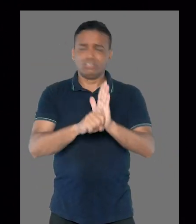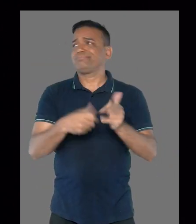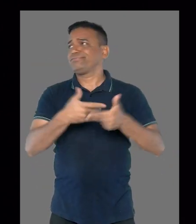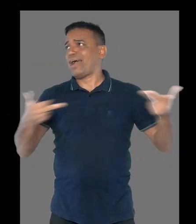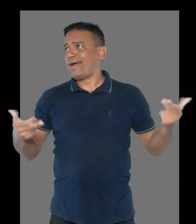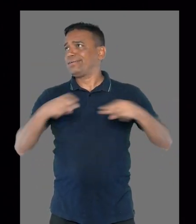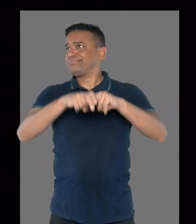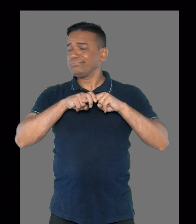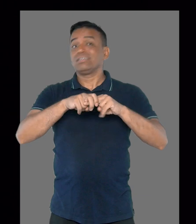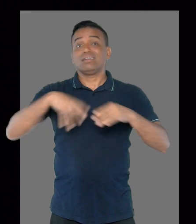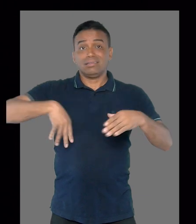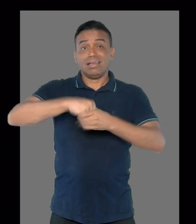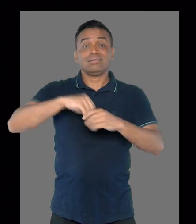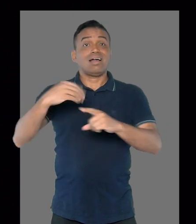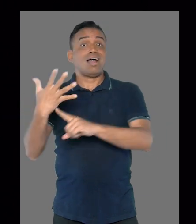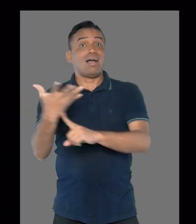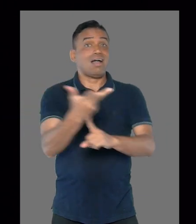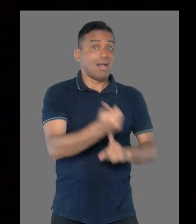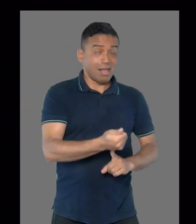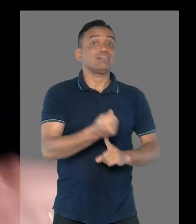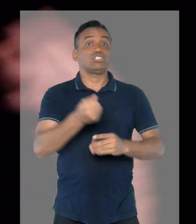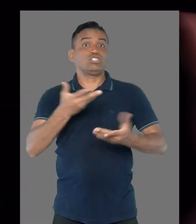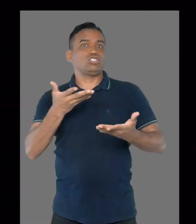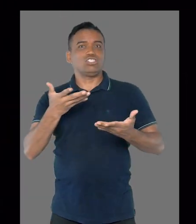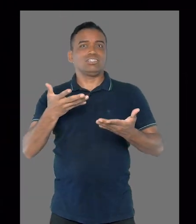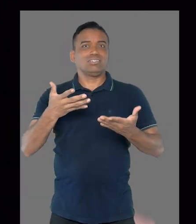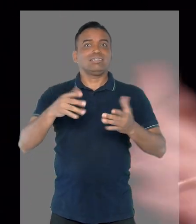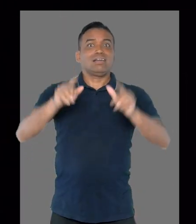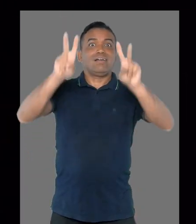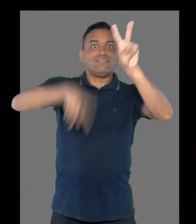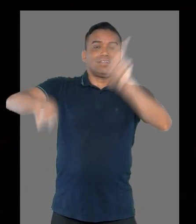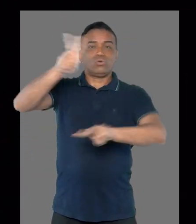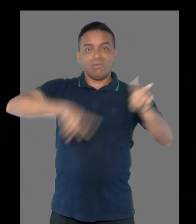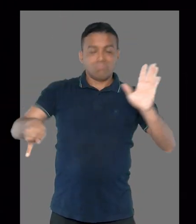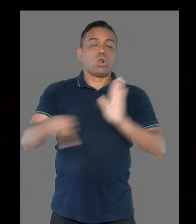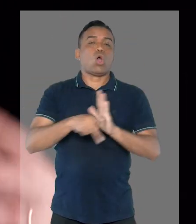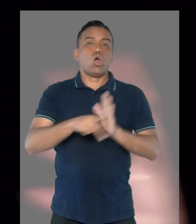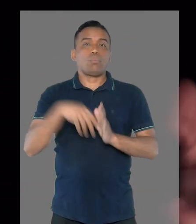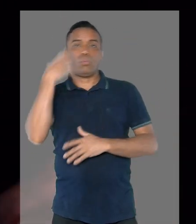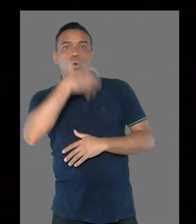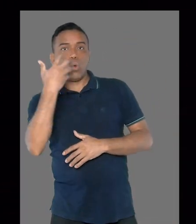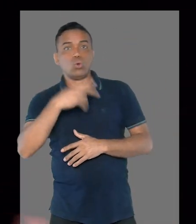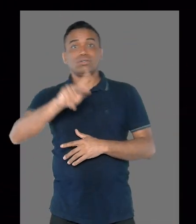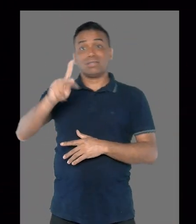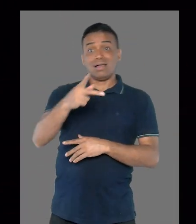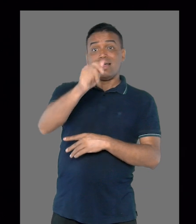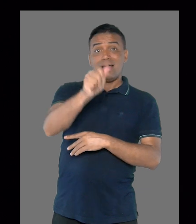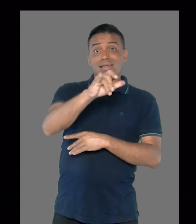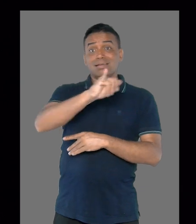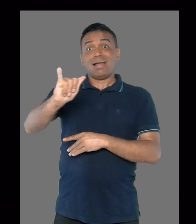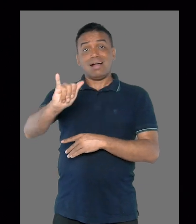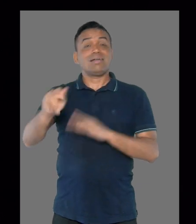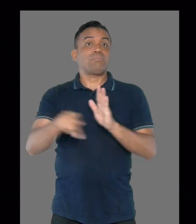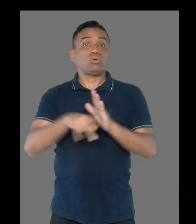por muitos motivos, nas artes plásticas, na música, na tradição do haikai, isso é muito caro. Então, esse vazio fundamental